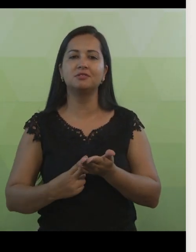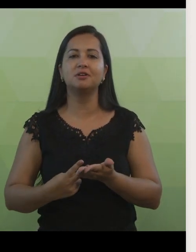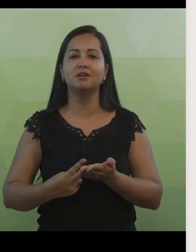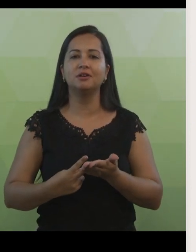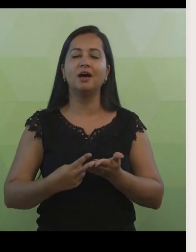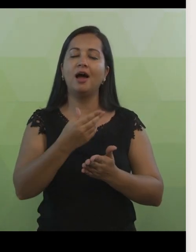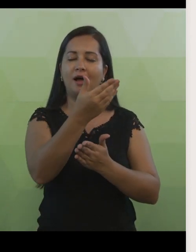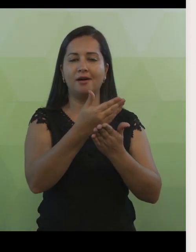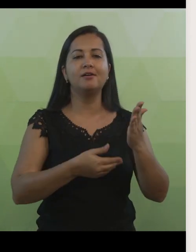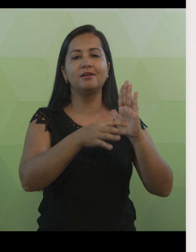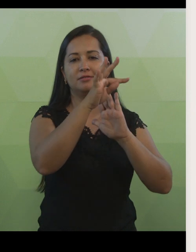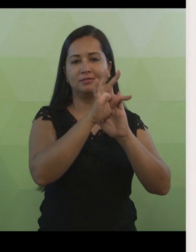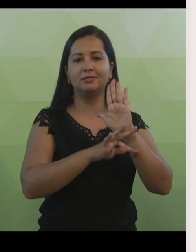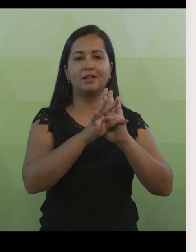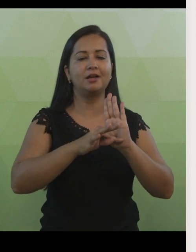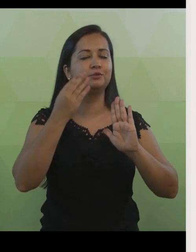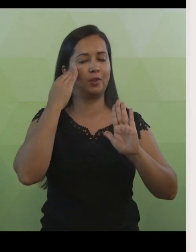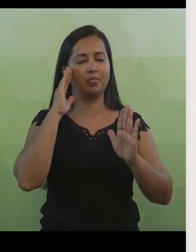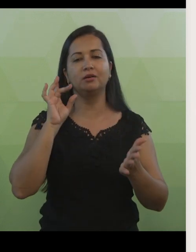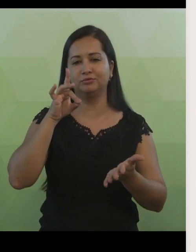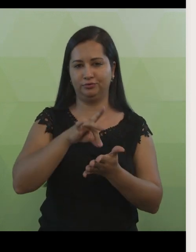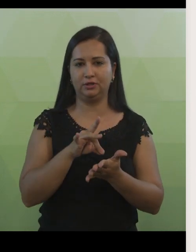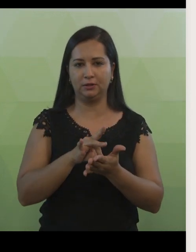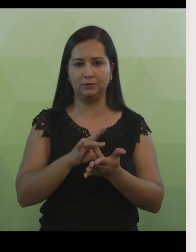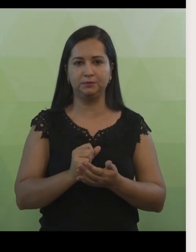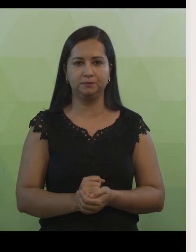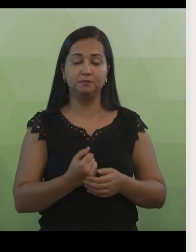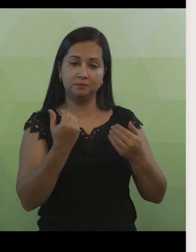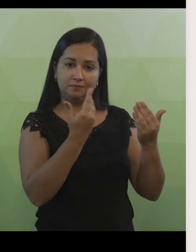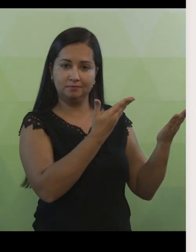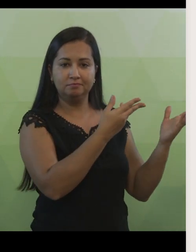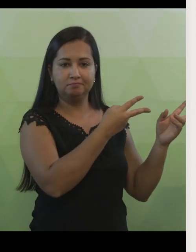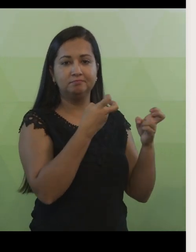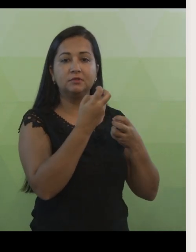original. Então, no esquema a gente mostra lá